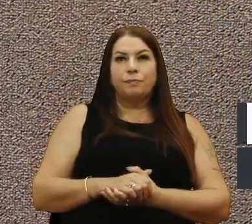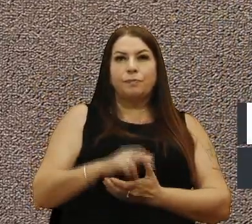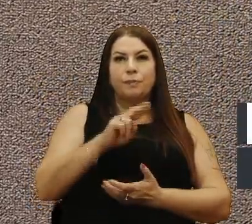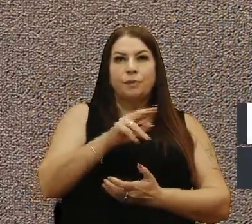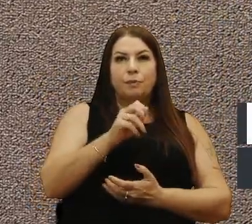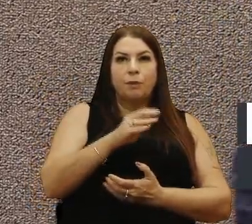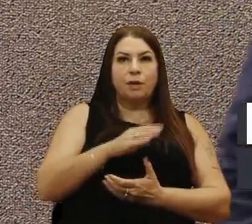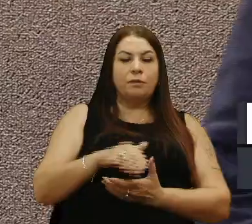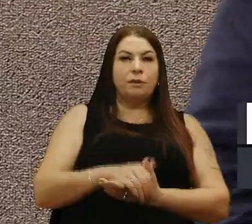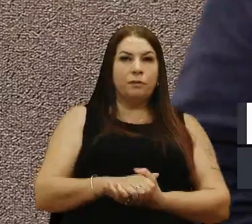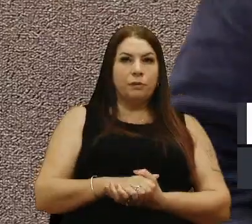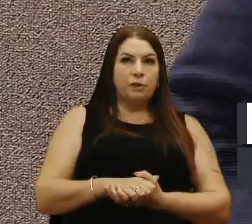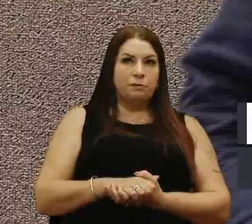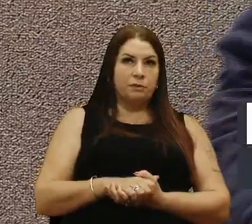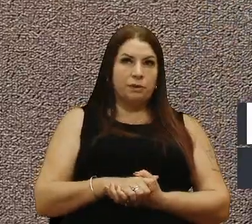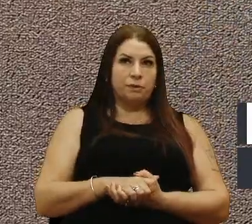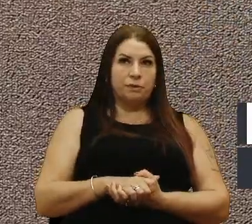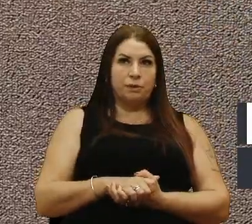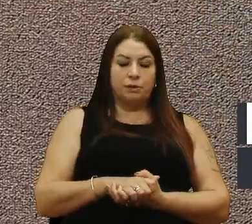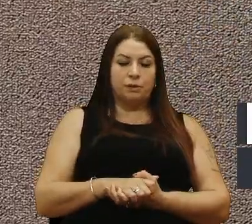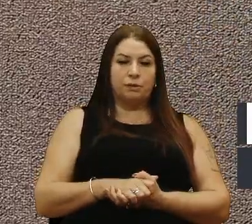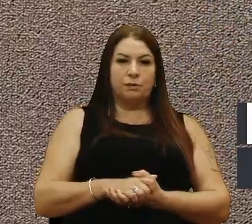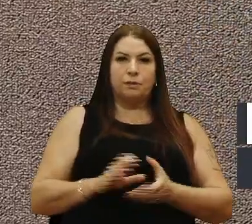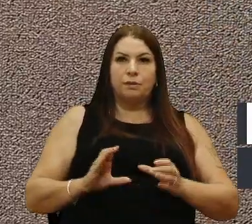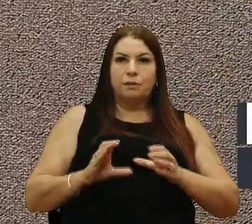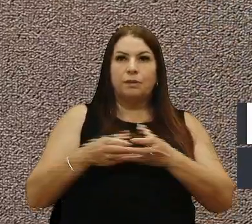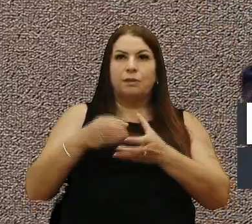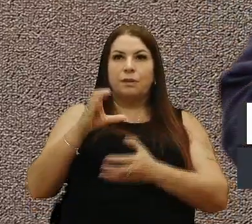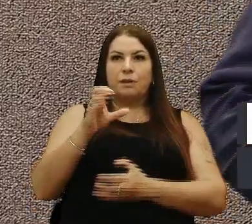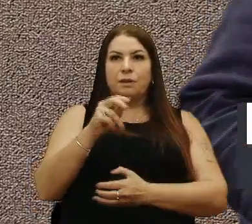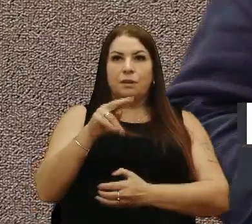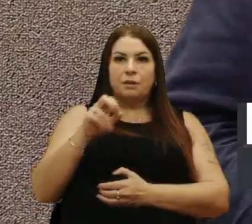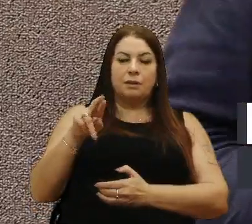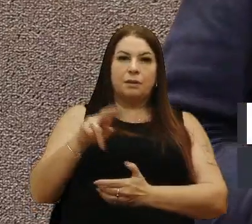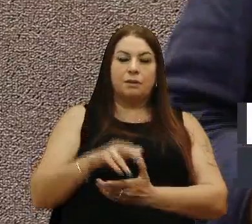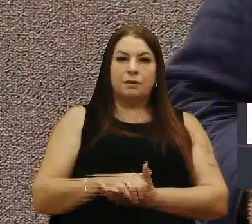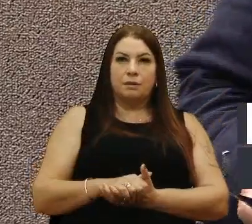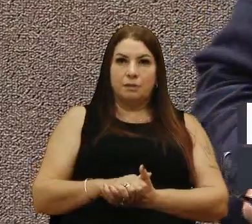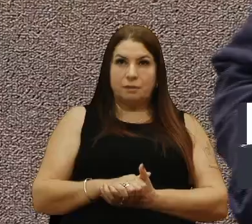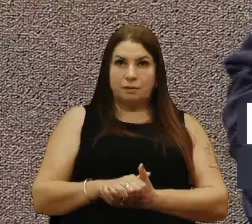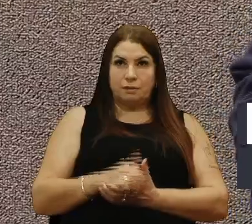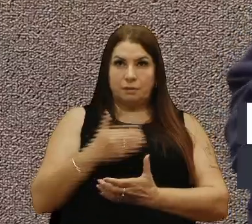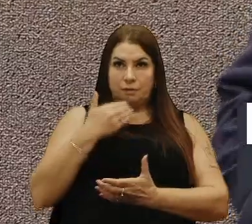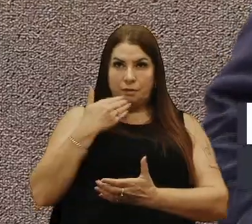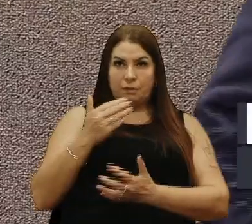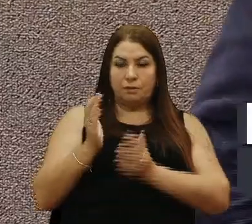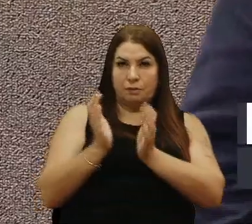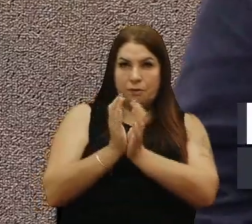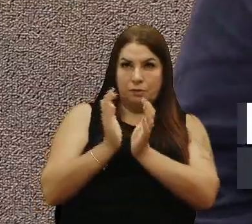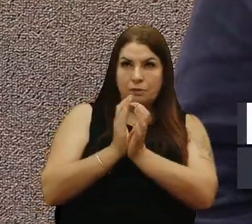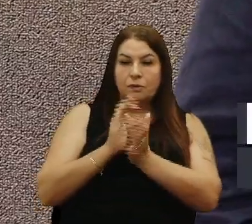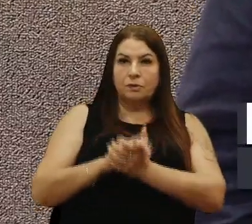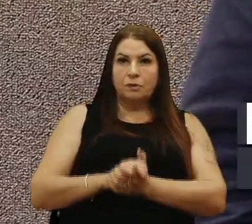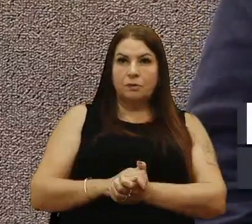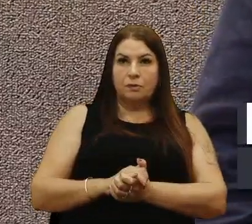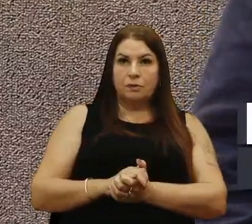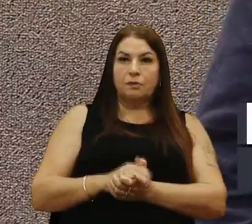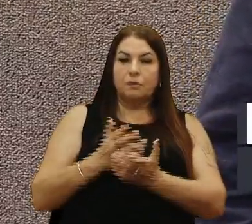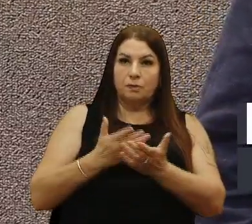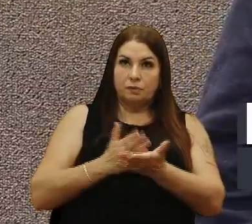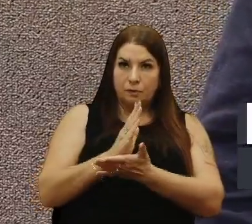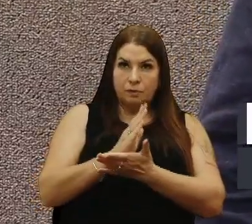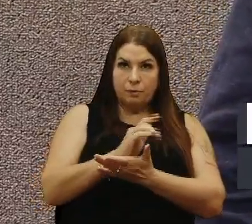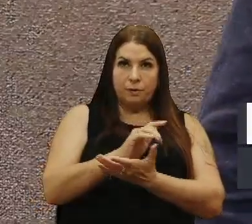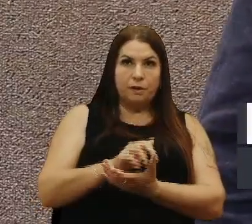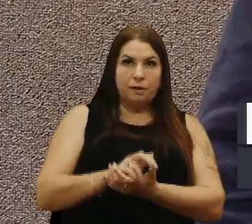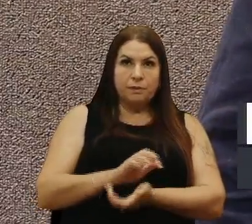UAB, no Contur, eu solicito aos colegas para que